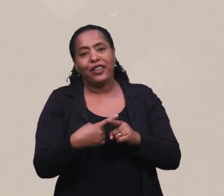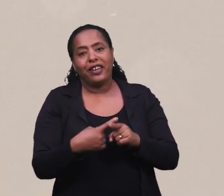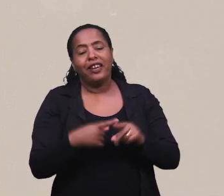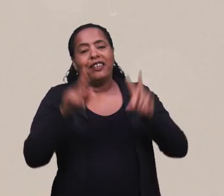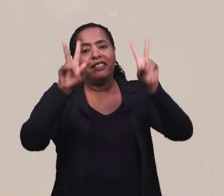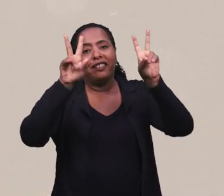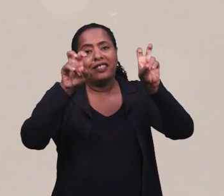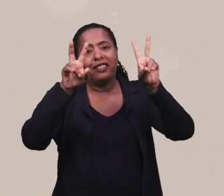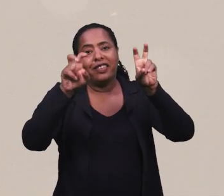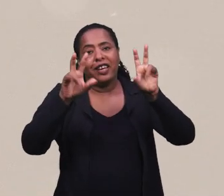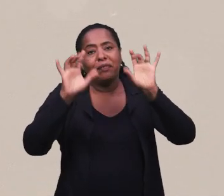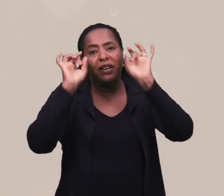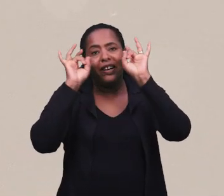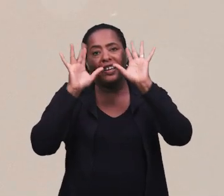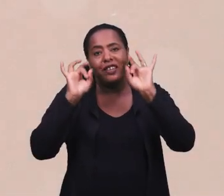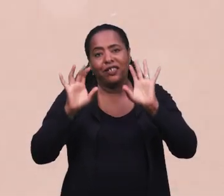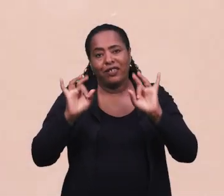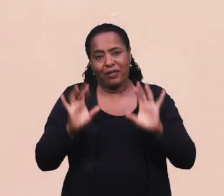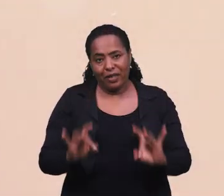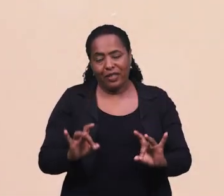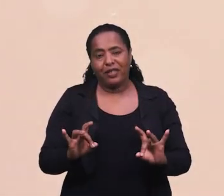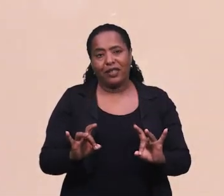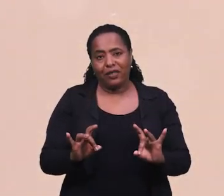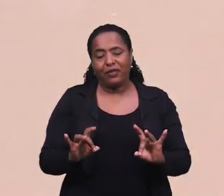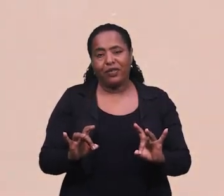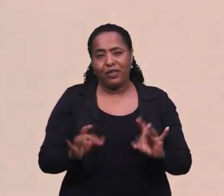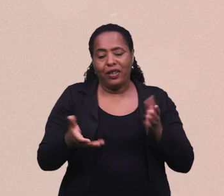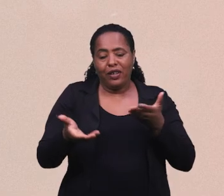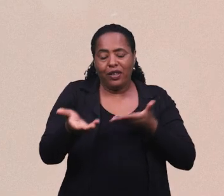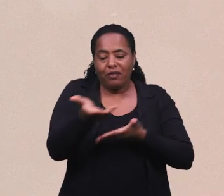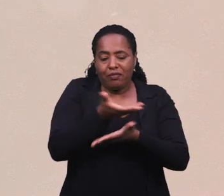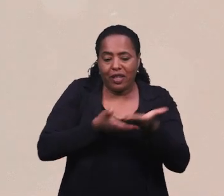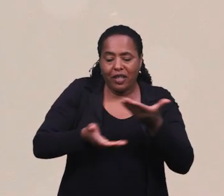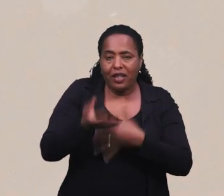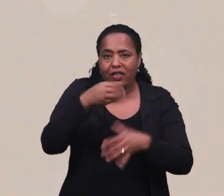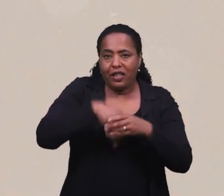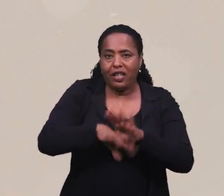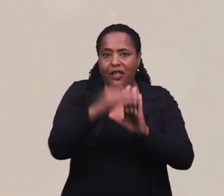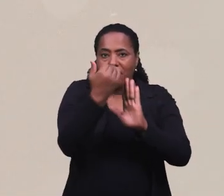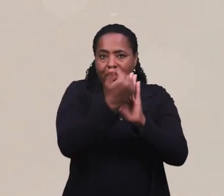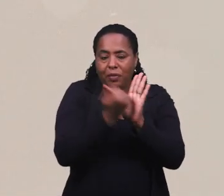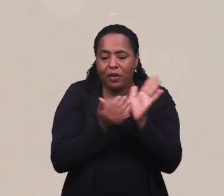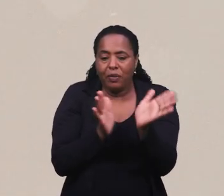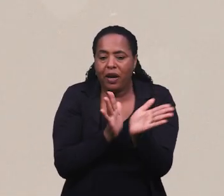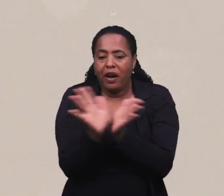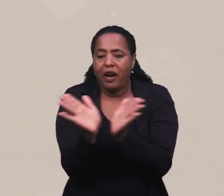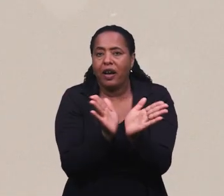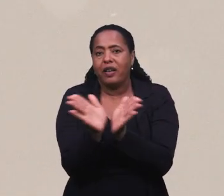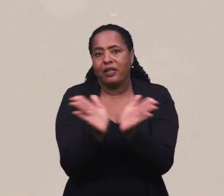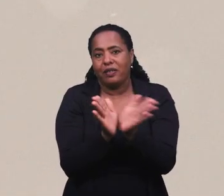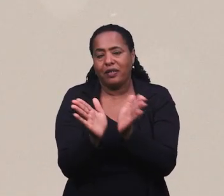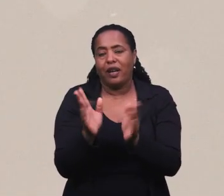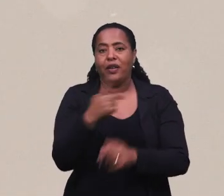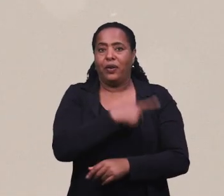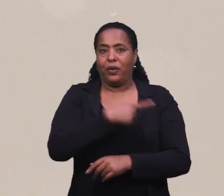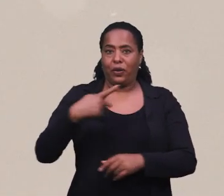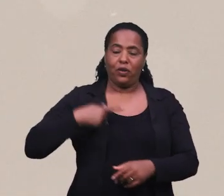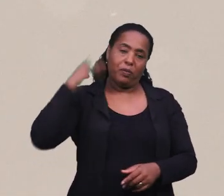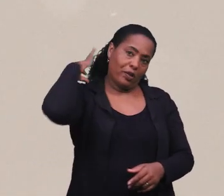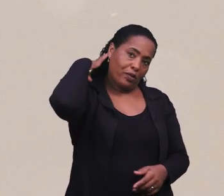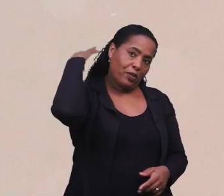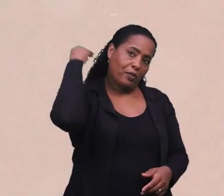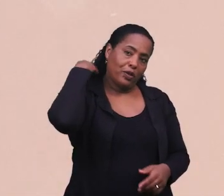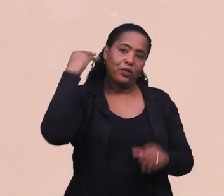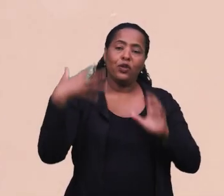da minha igreja, o vovô Carlito, 91 anos de idade, 50 anos de diaconato, a sua